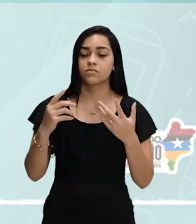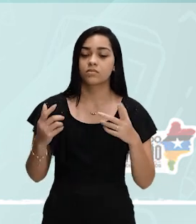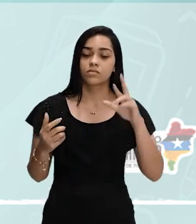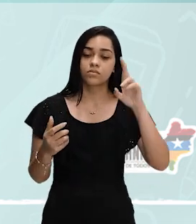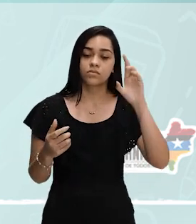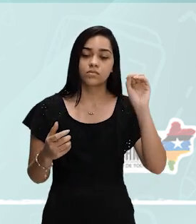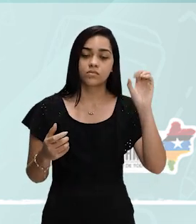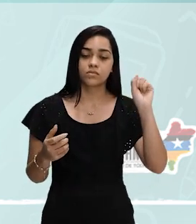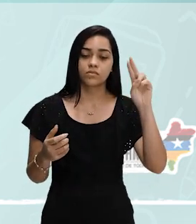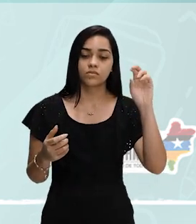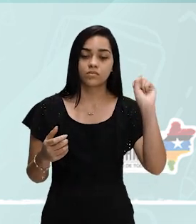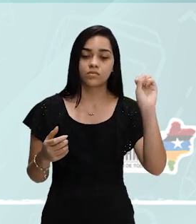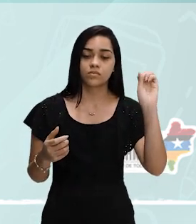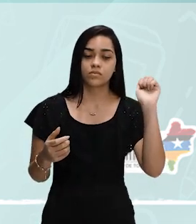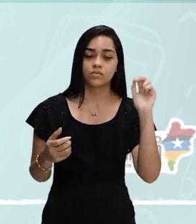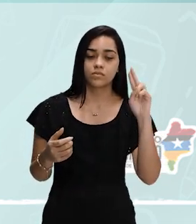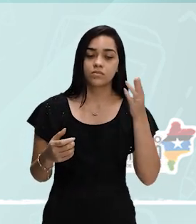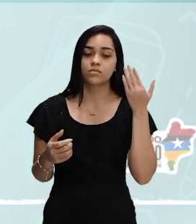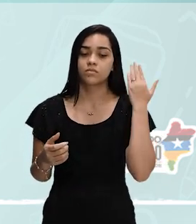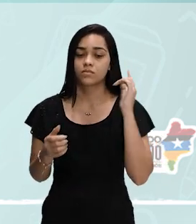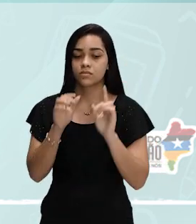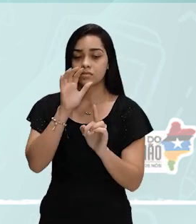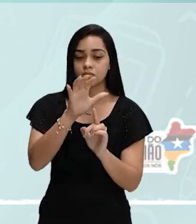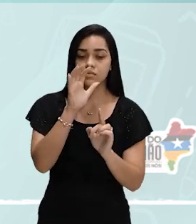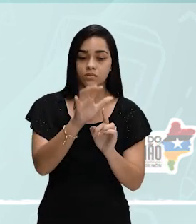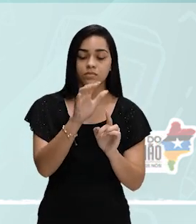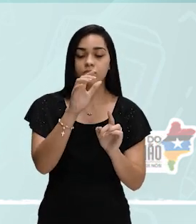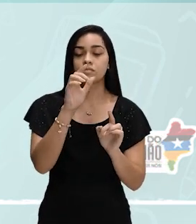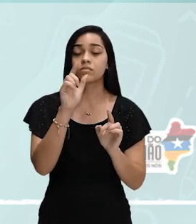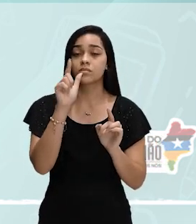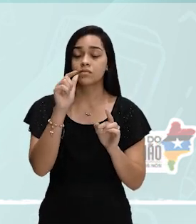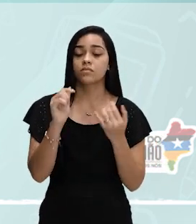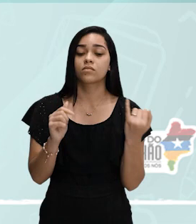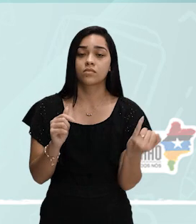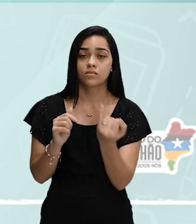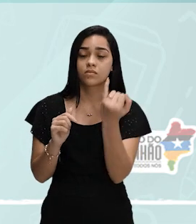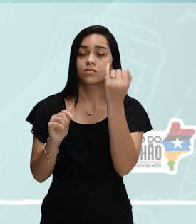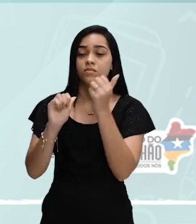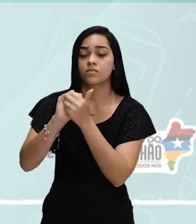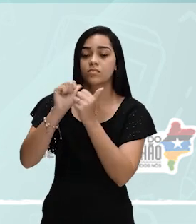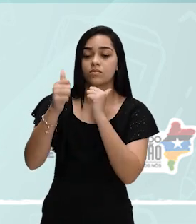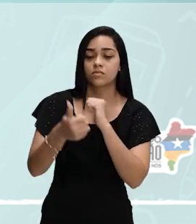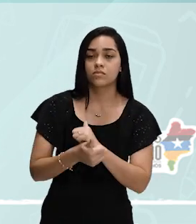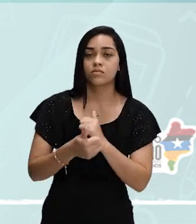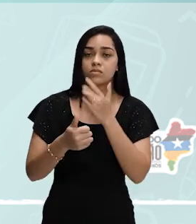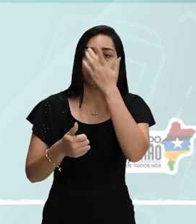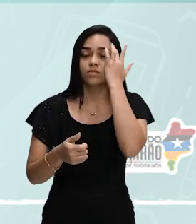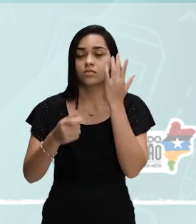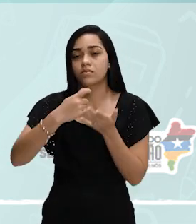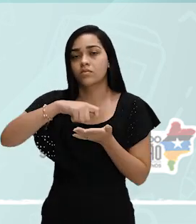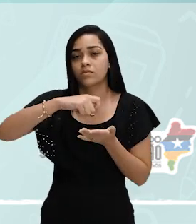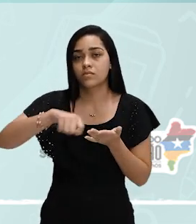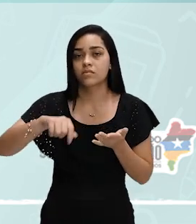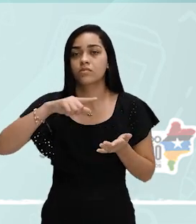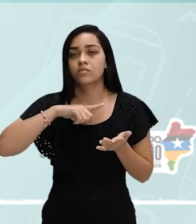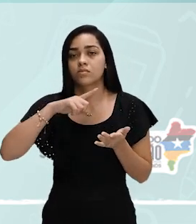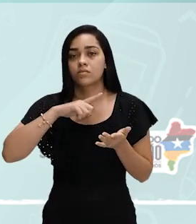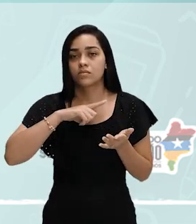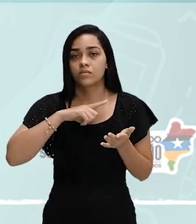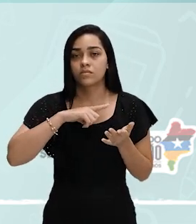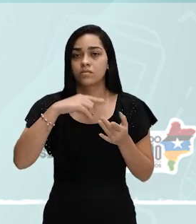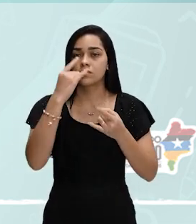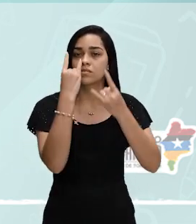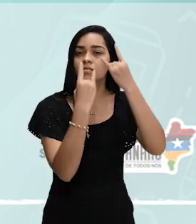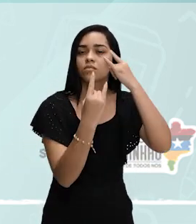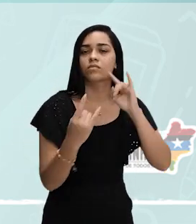direta no pensamento literário brasileiro da época. Outro fator importante foi a adaptação que os escritores brasileiros românticos fizeram da figura idealizada